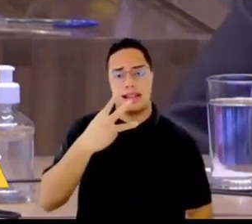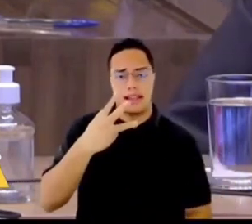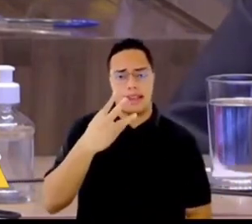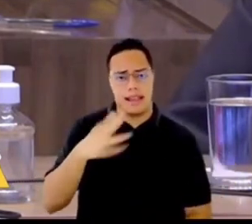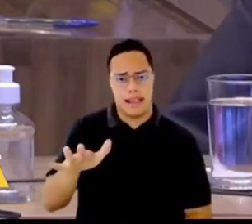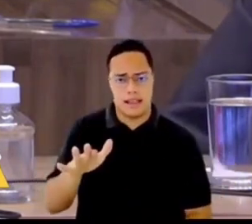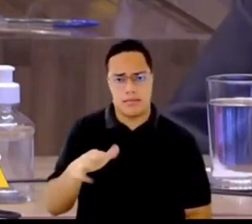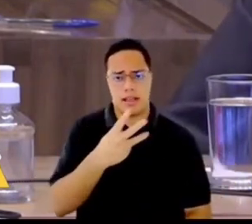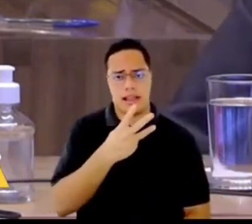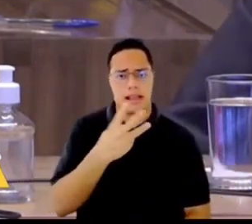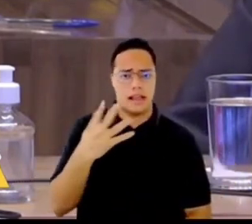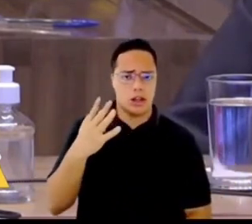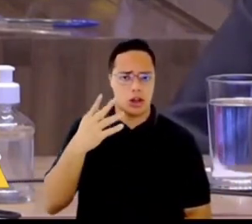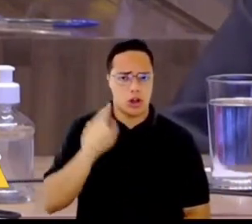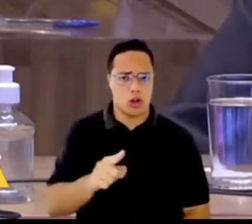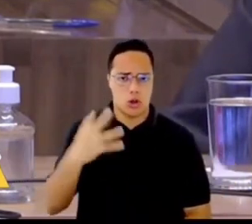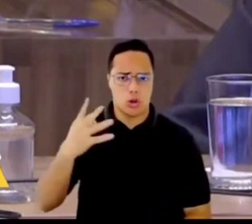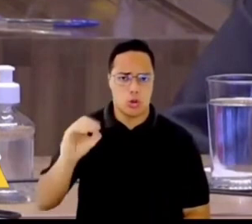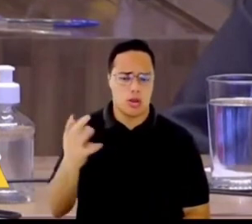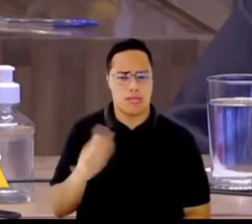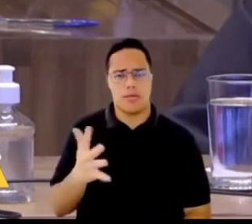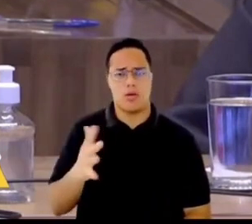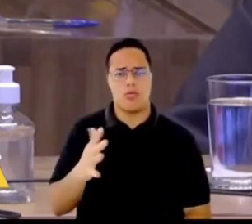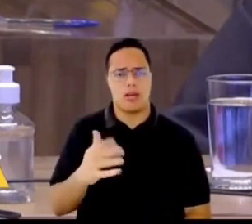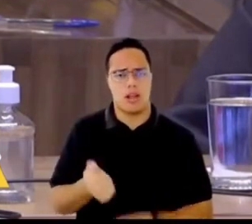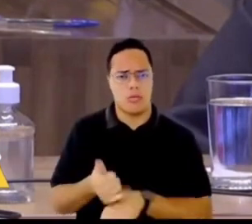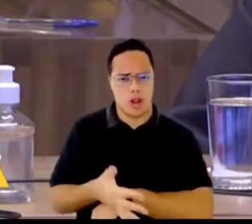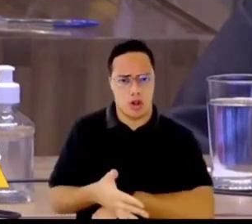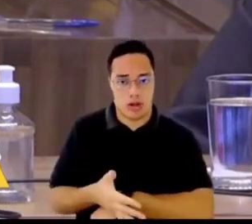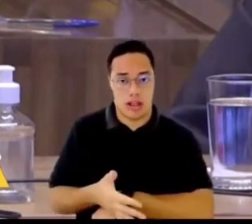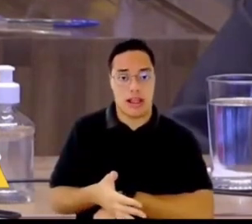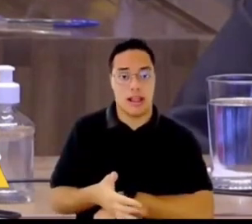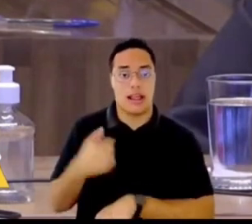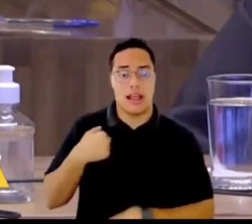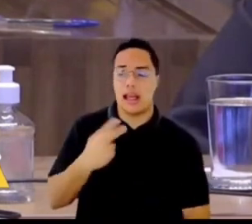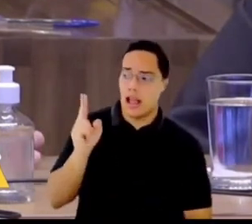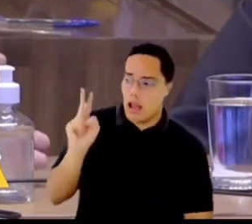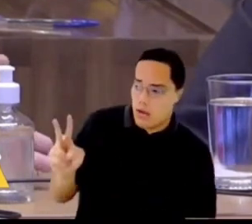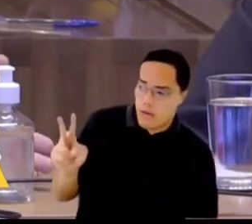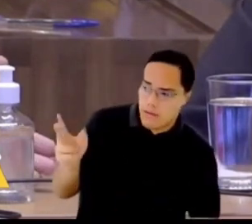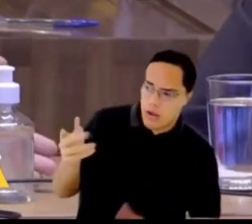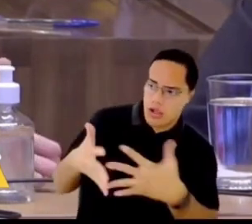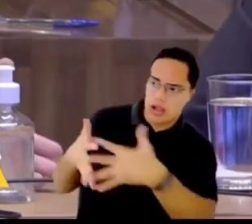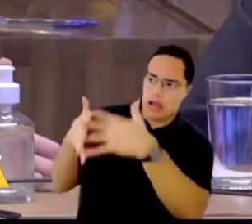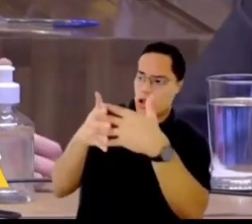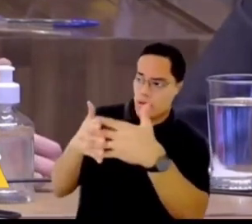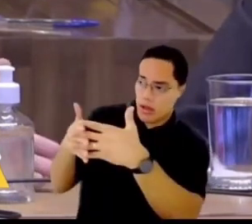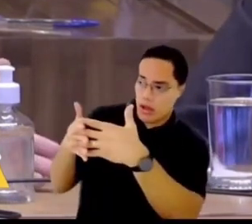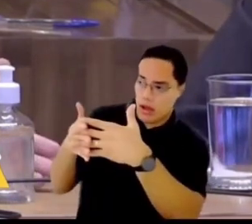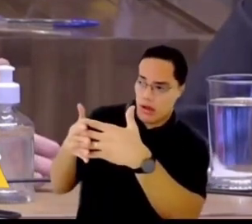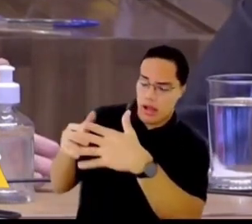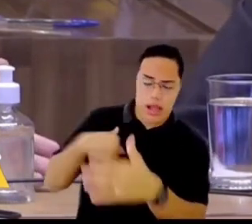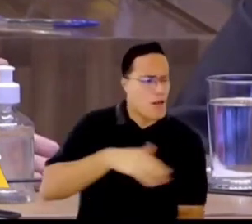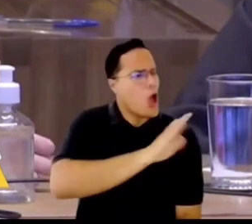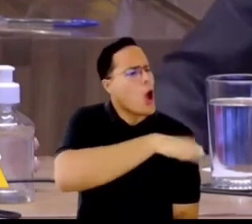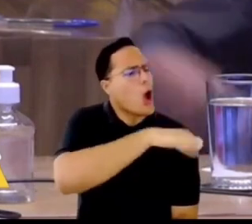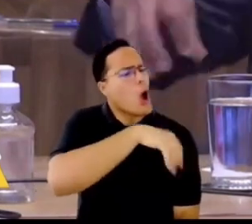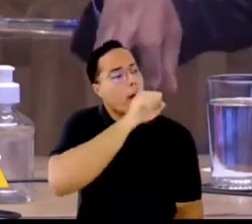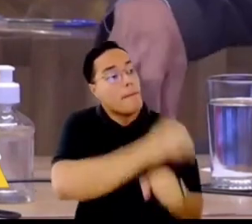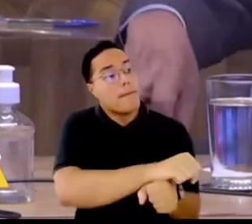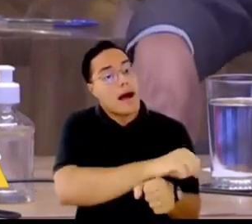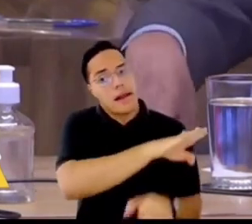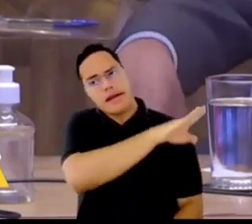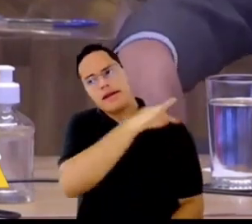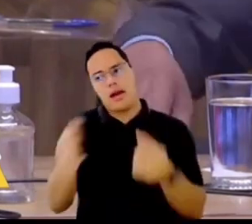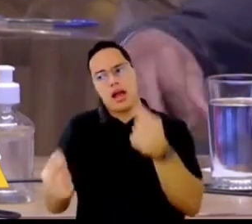Sim. E quando ele avistou o caminhão, ele pediu para eu parar na frente do caminhão. Então,